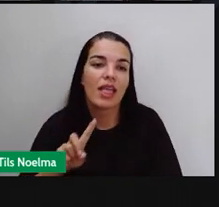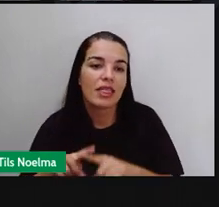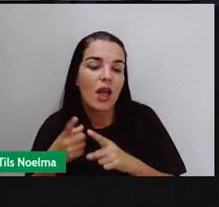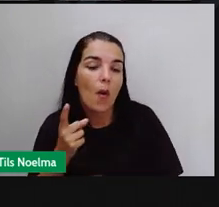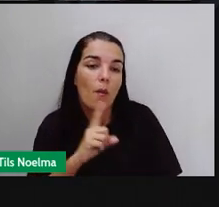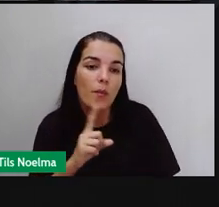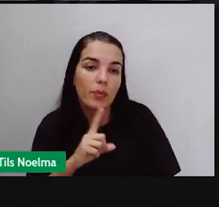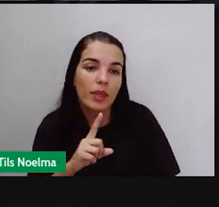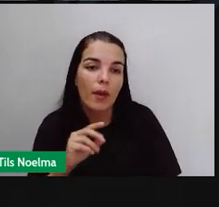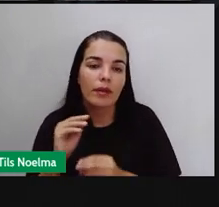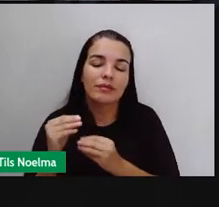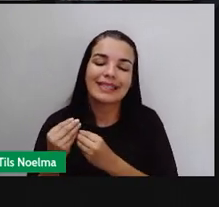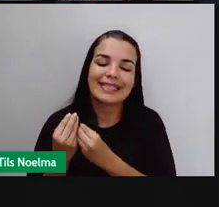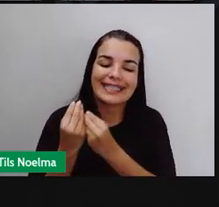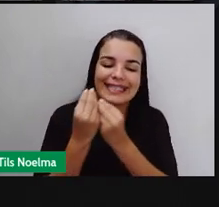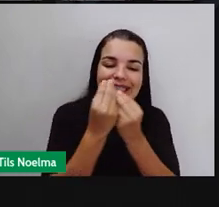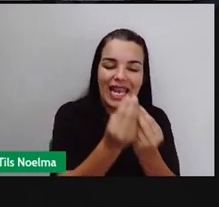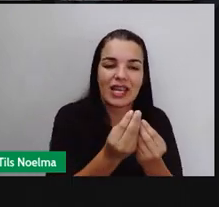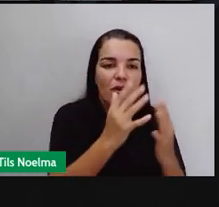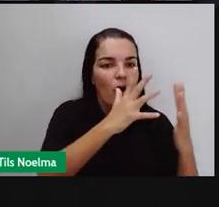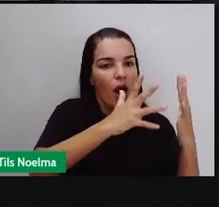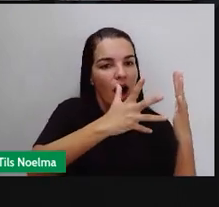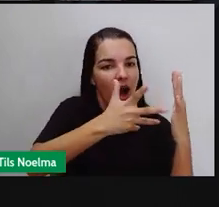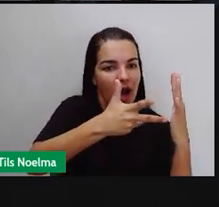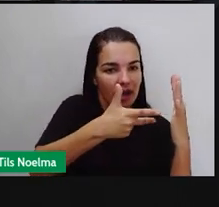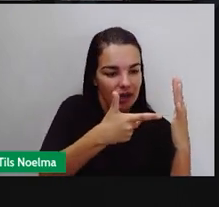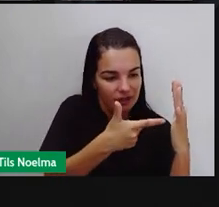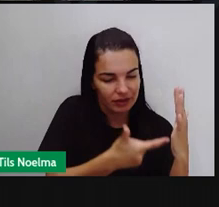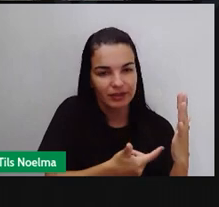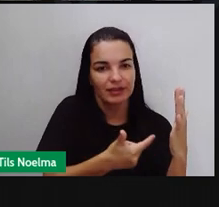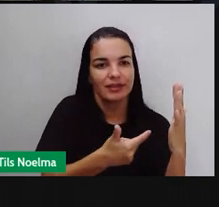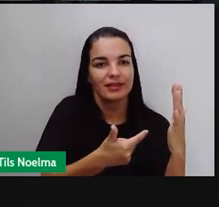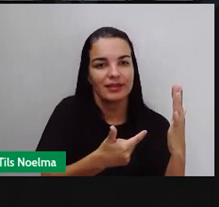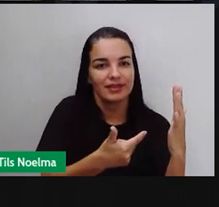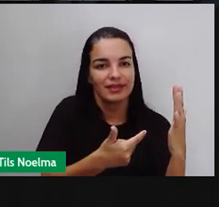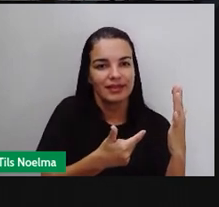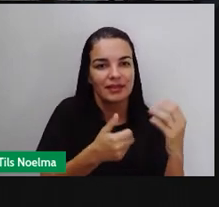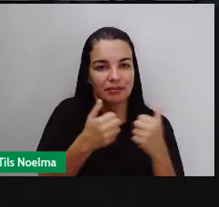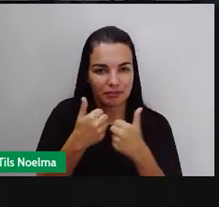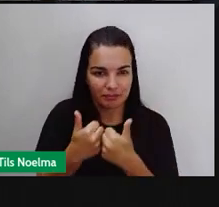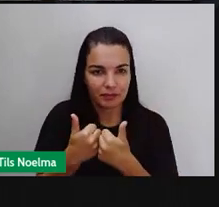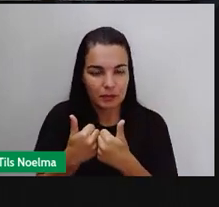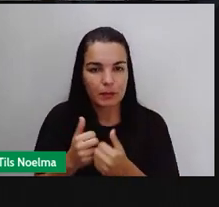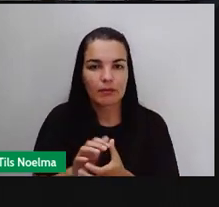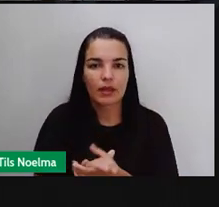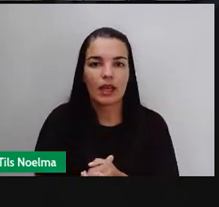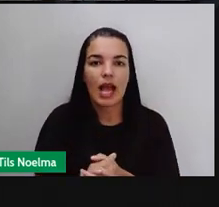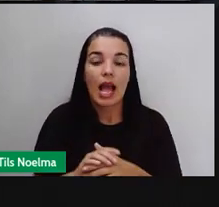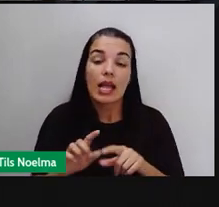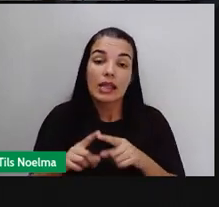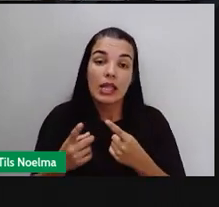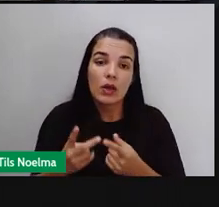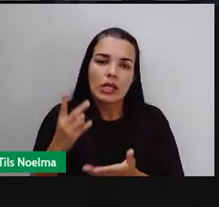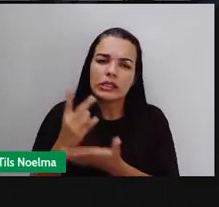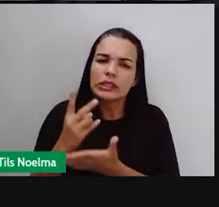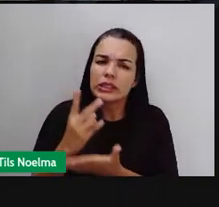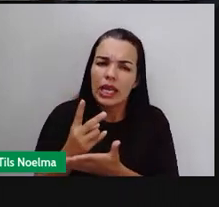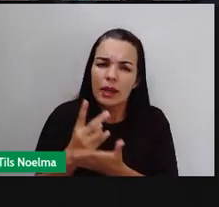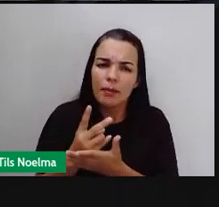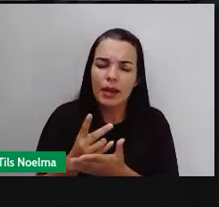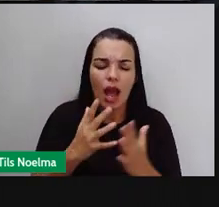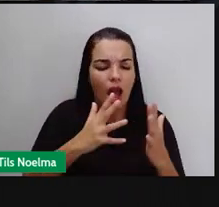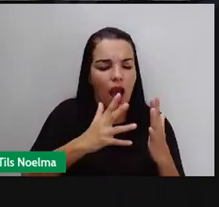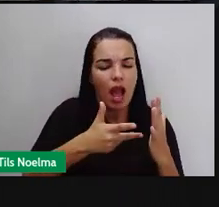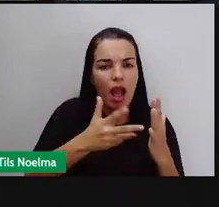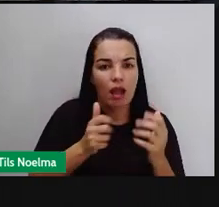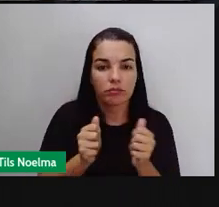dizer que eles foram qualificados e não receberam qualidades. Assim, prefira sempre atribuir ao